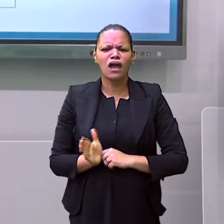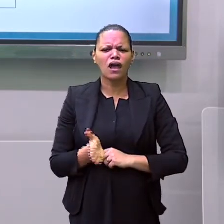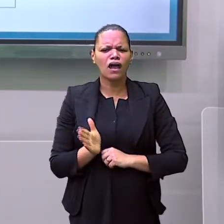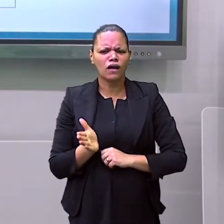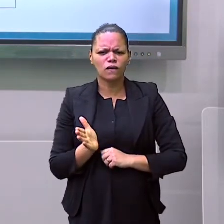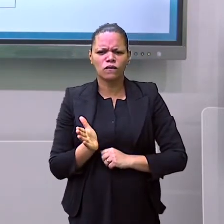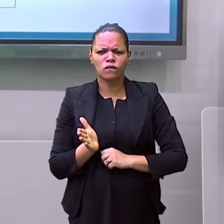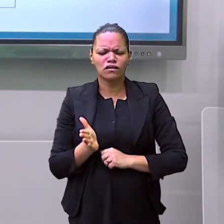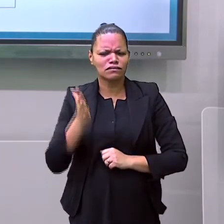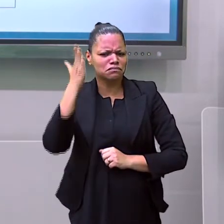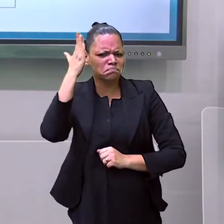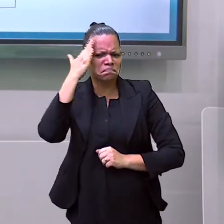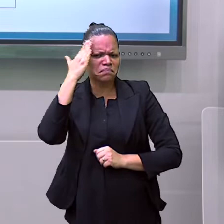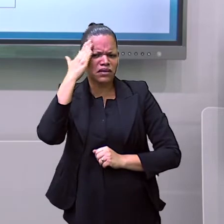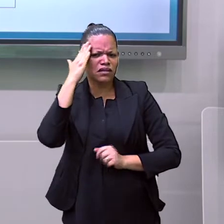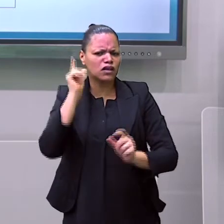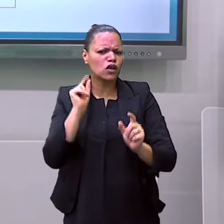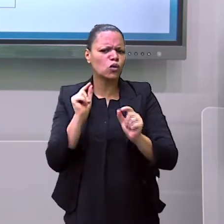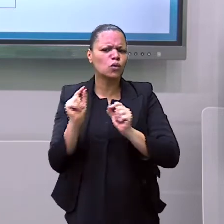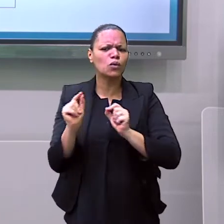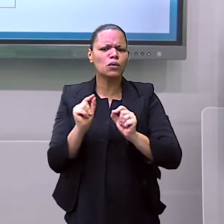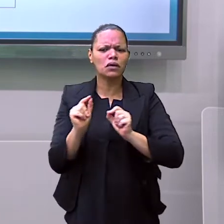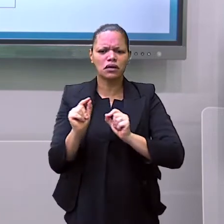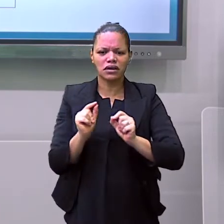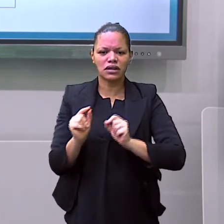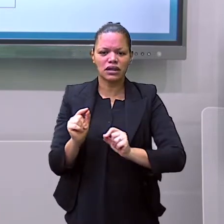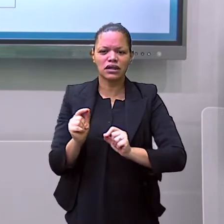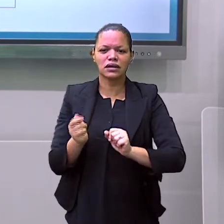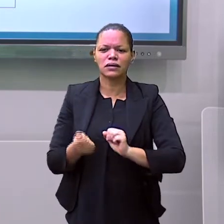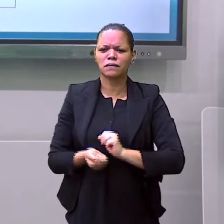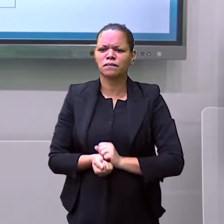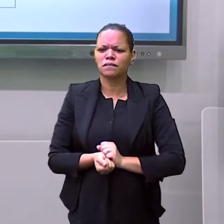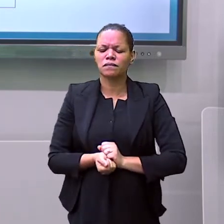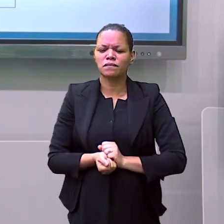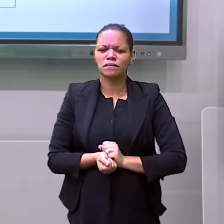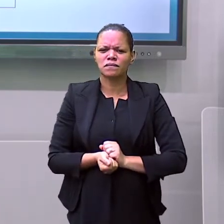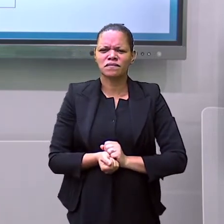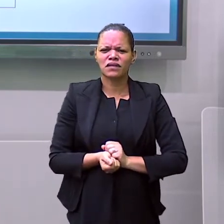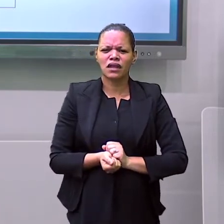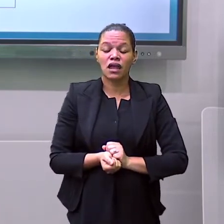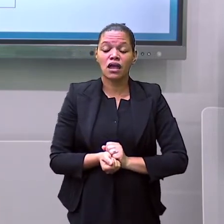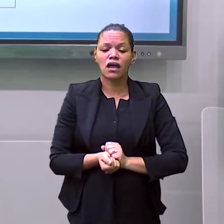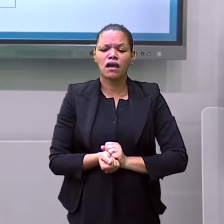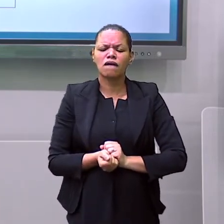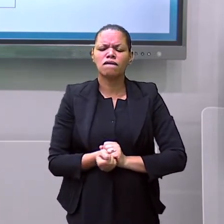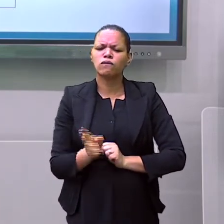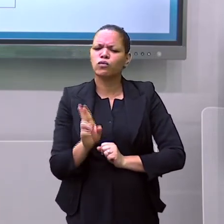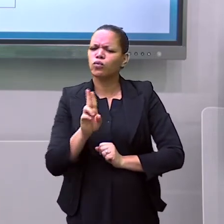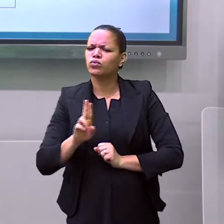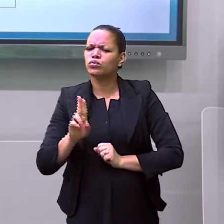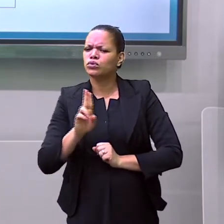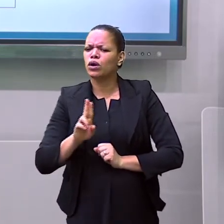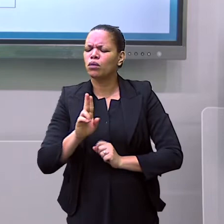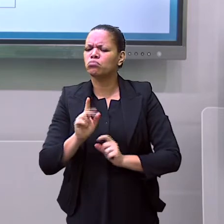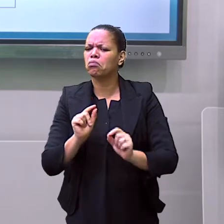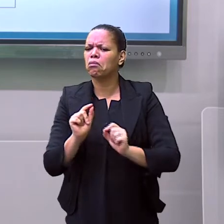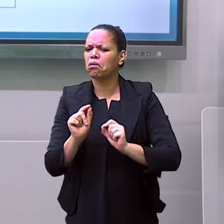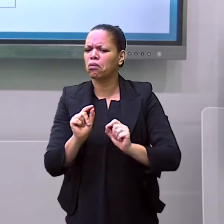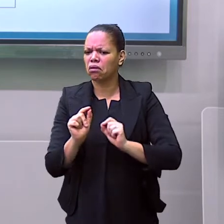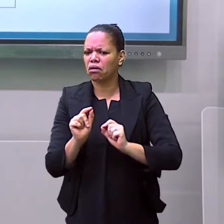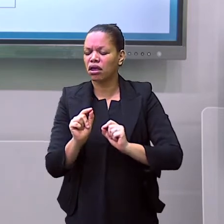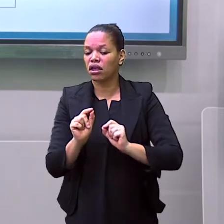Então, nós vamos entender aqui os termos que nós utilizamos. Você sabe me dizer aí na sua casa, qual